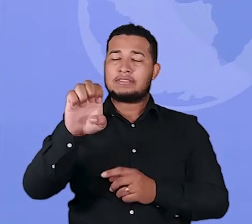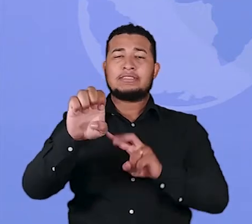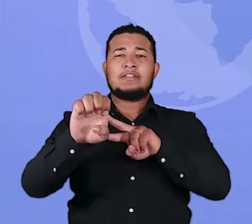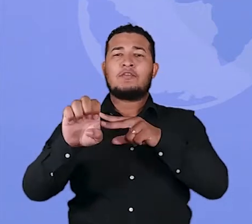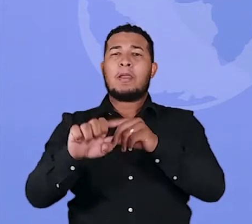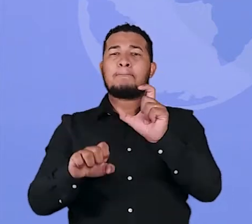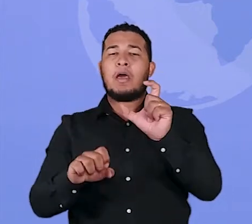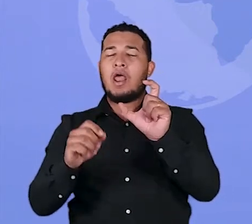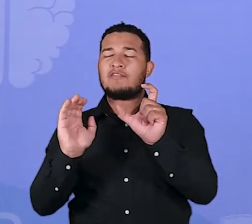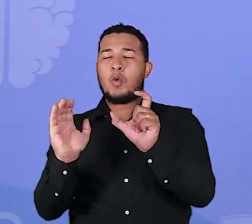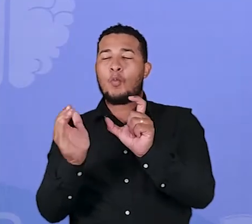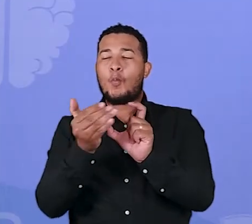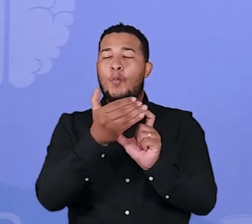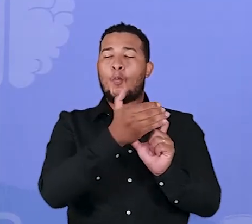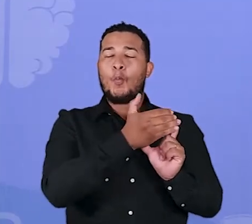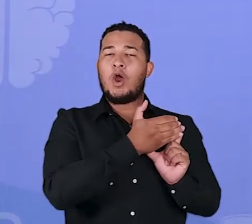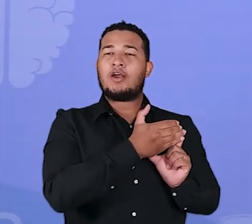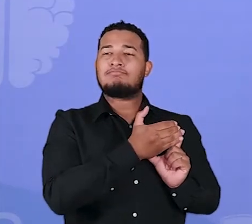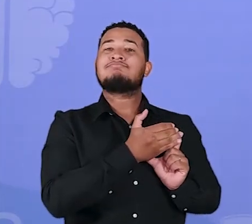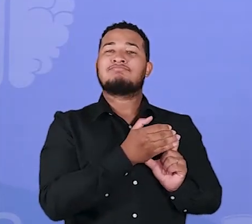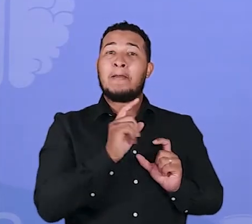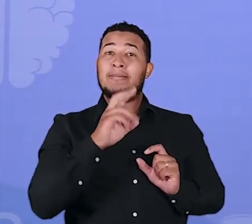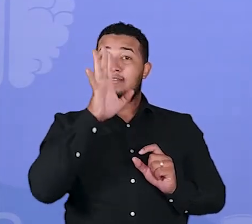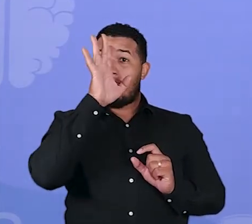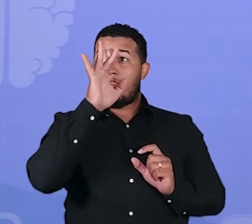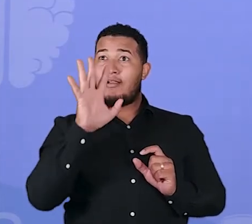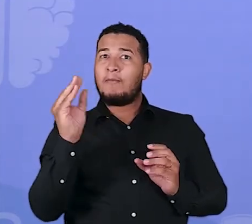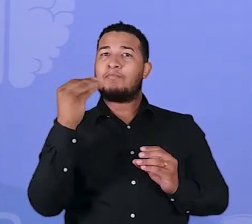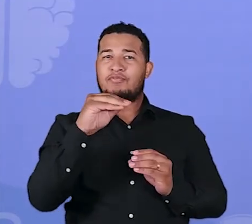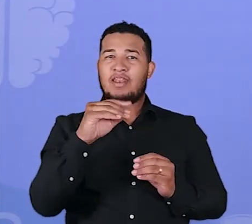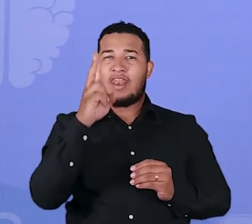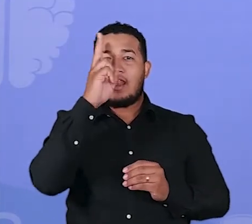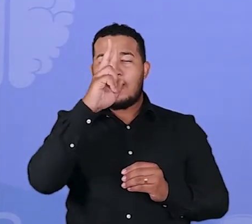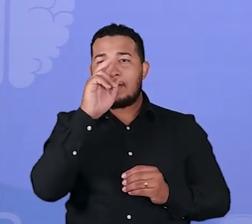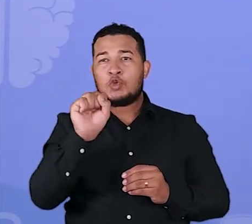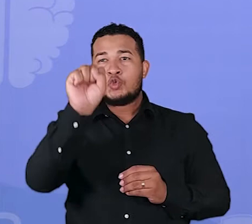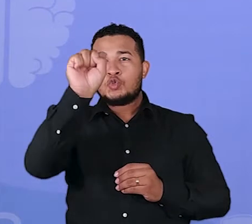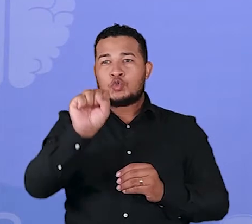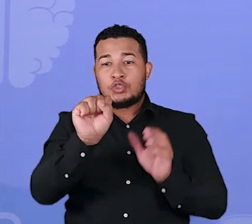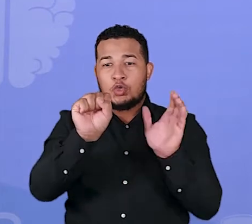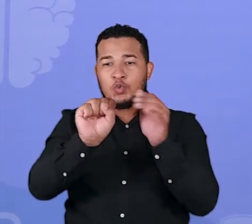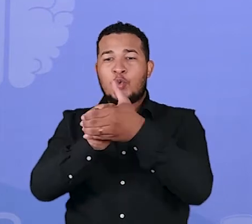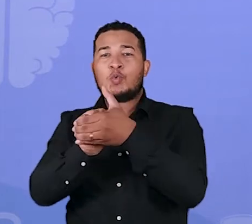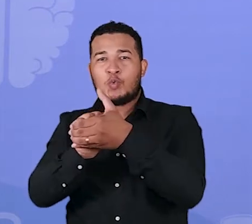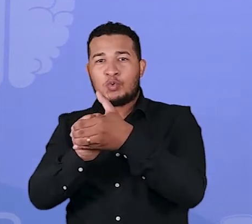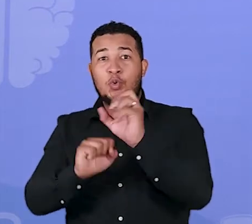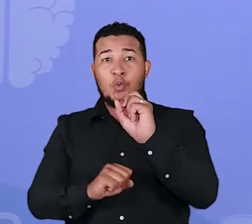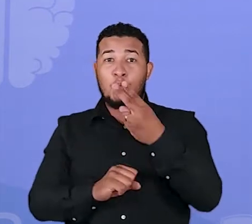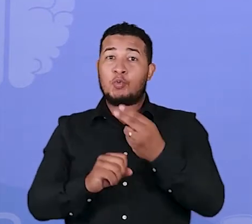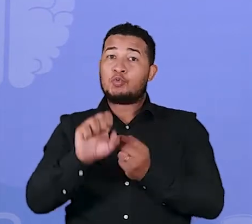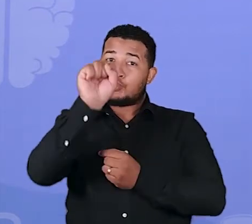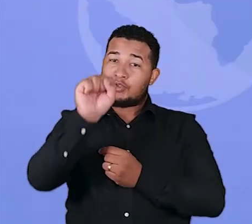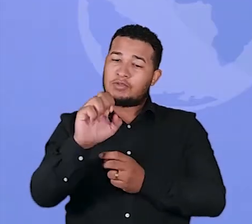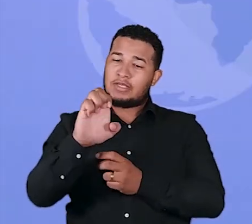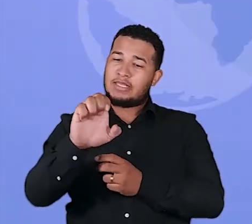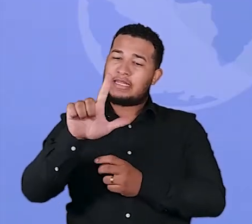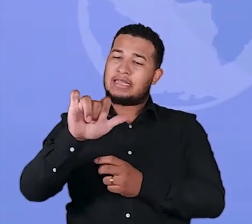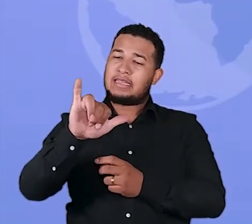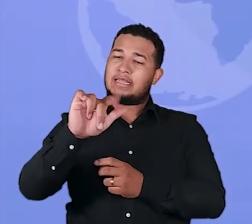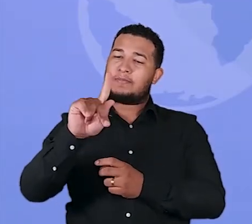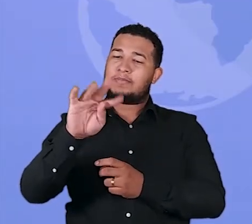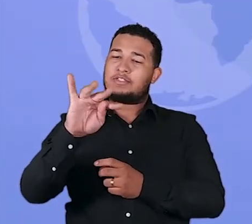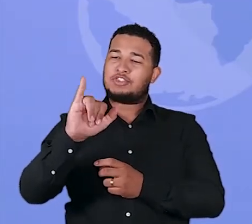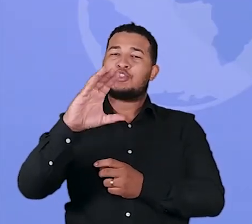você ocultar um termo. Lembra de sujeito oculto ou sujeito elíptico? Quando